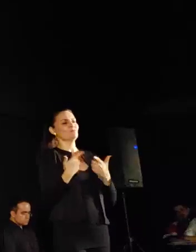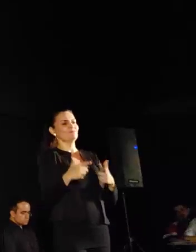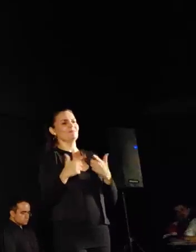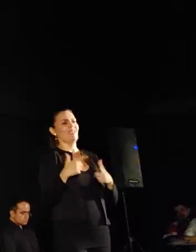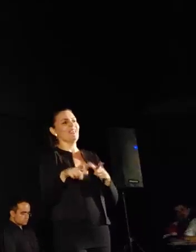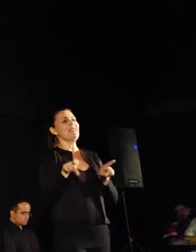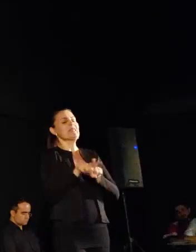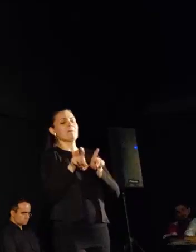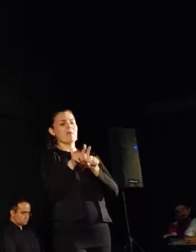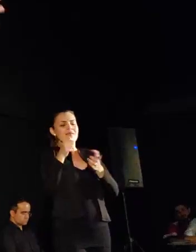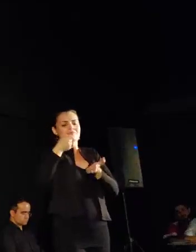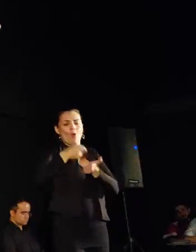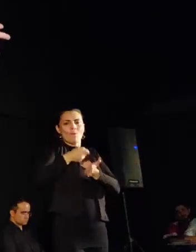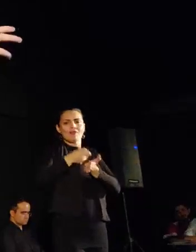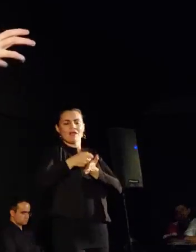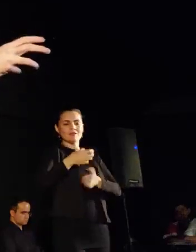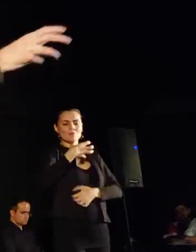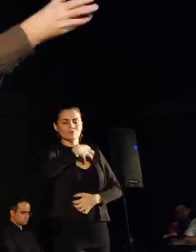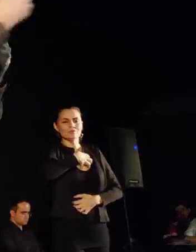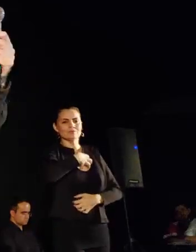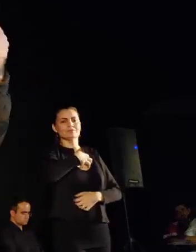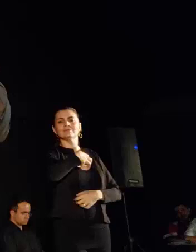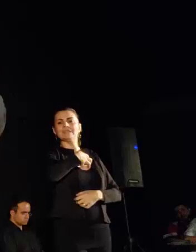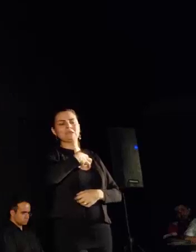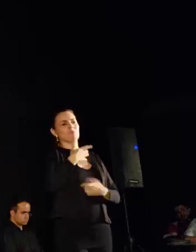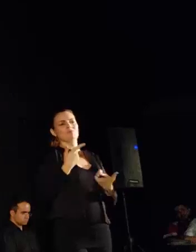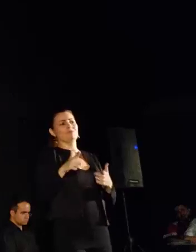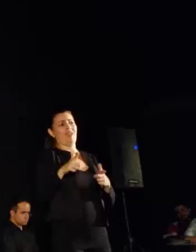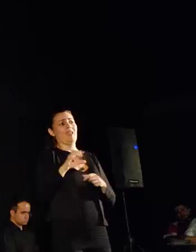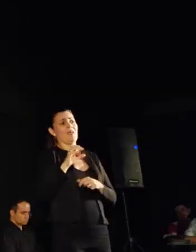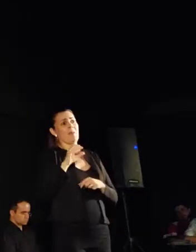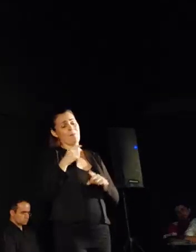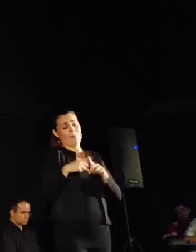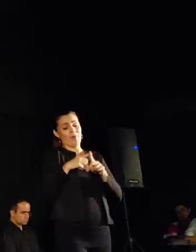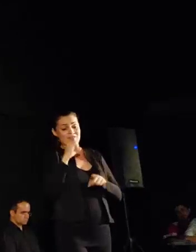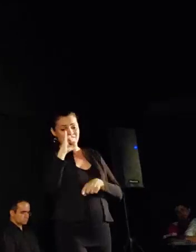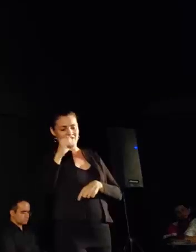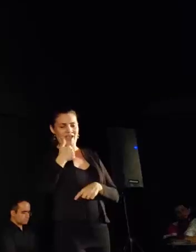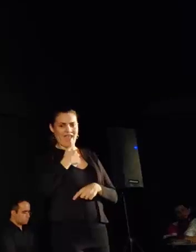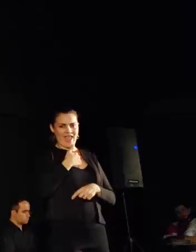obrigação, não há mais esse sentimento de que, bem, se eu estou numa posição